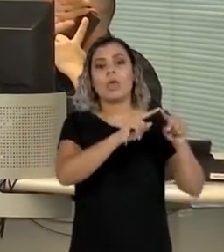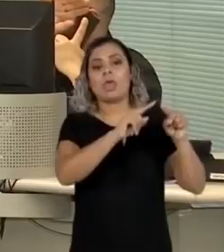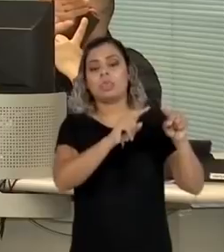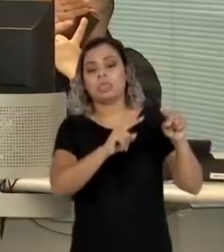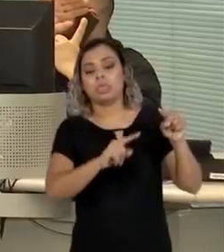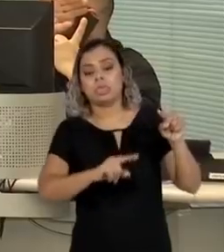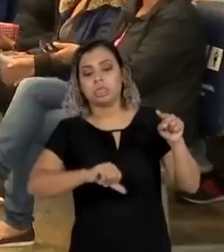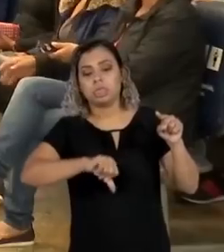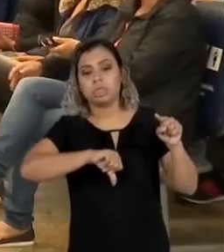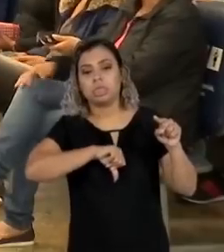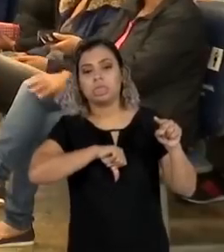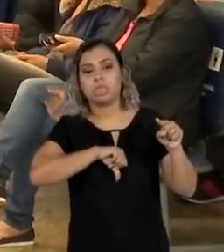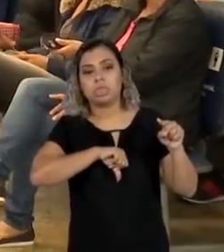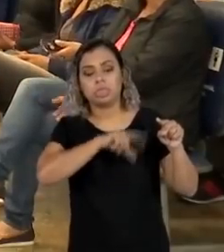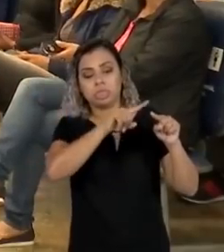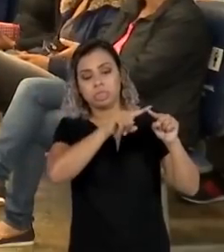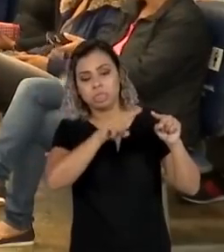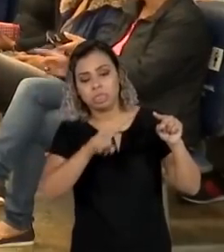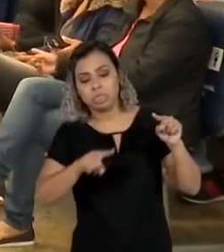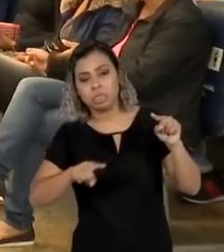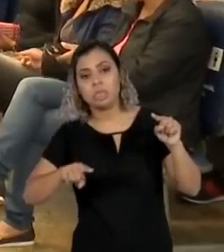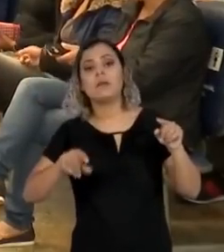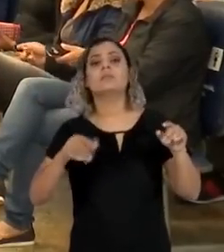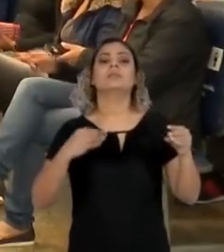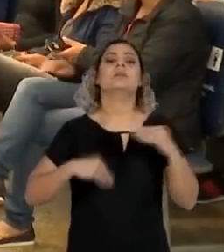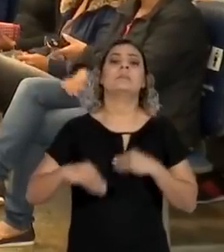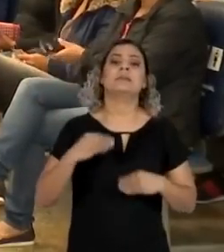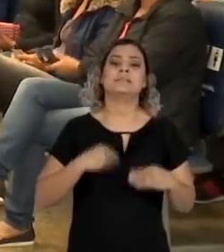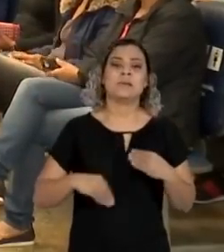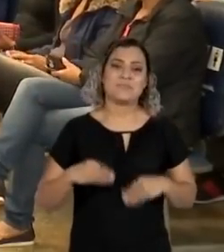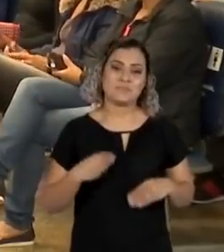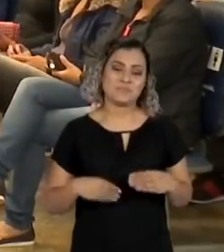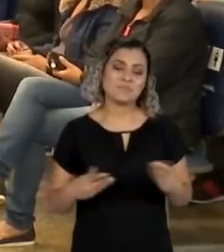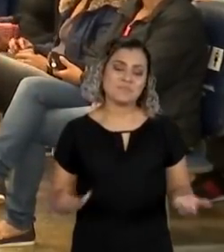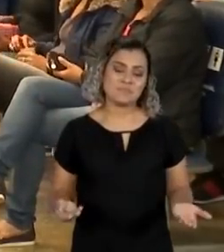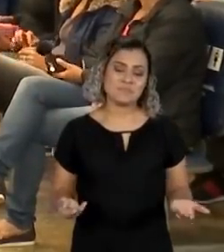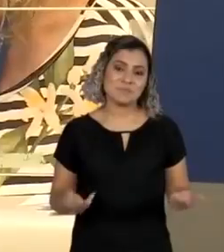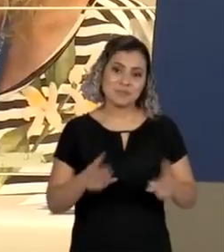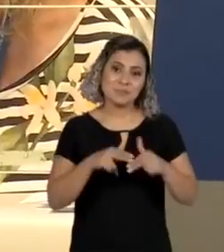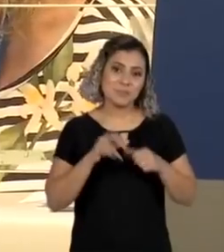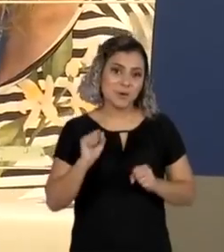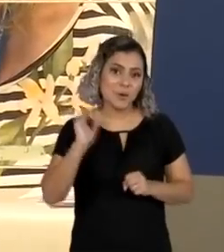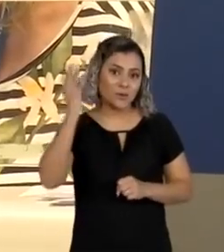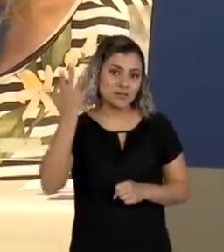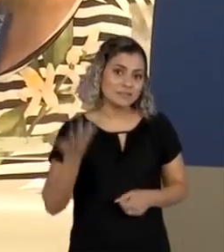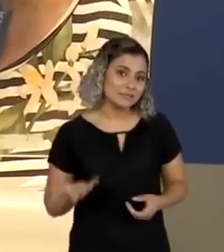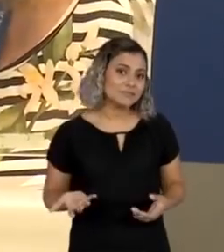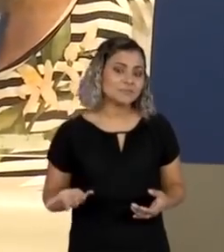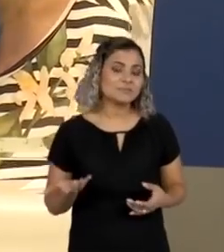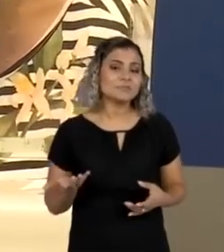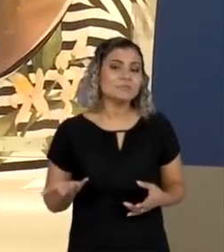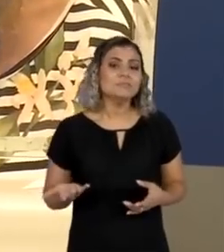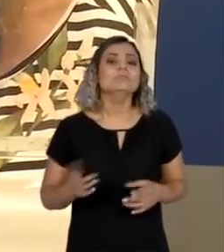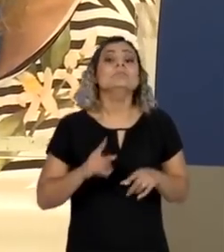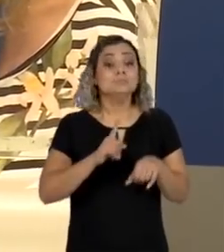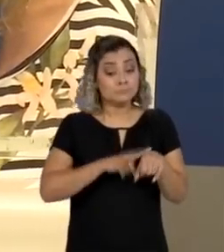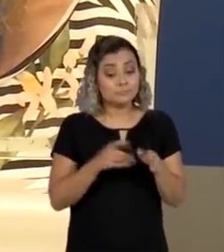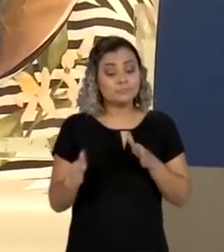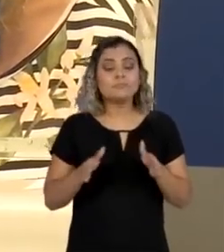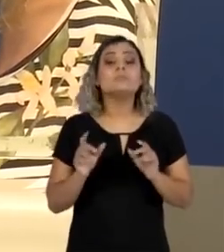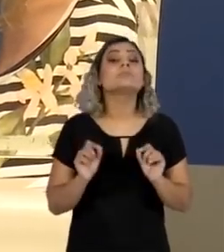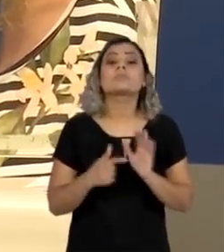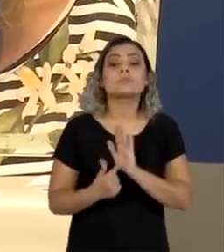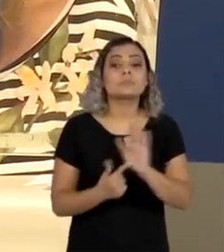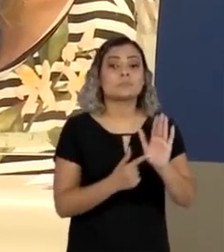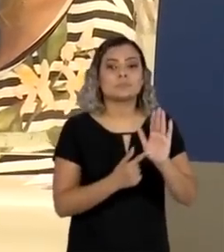obstáculo, a depressão, né, quadros de desalento, e isso é um sinal de que